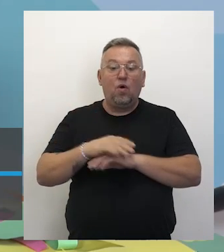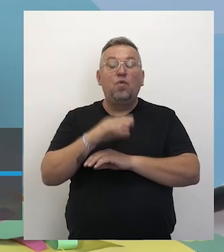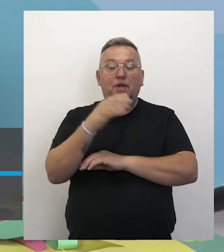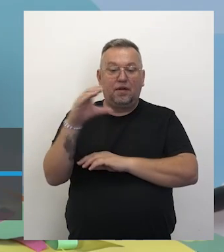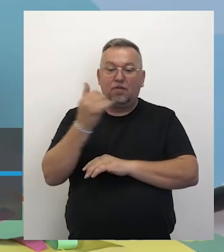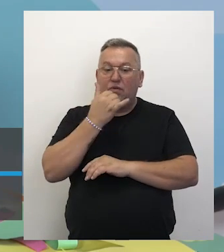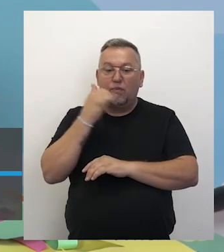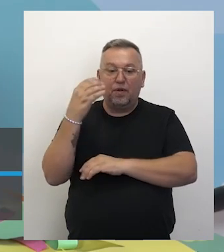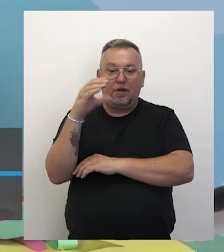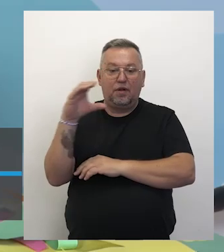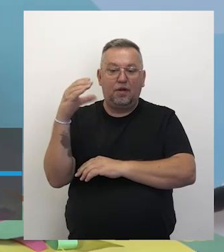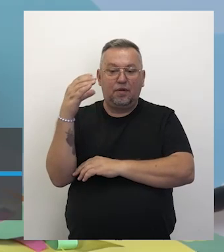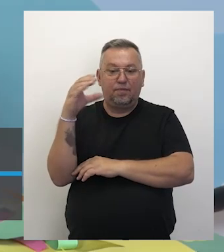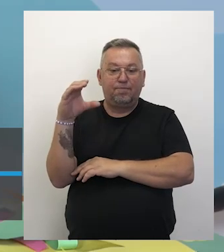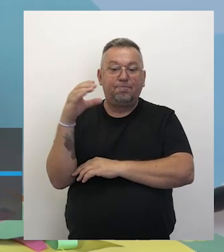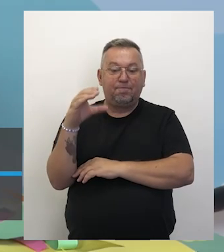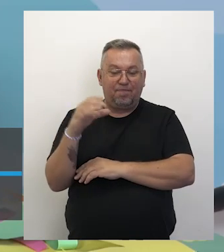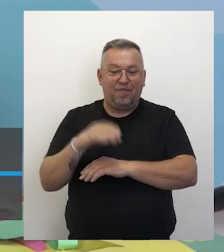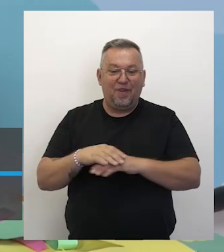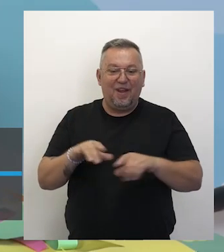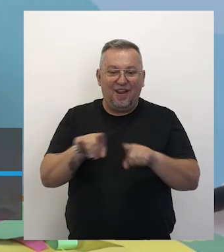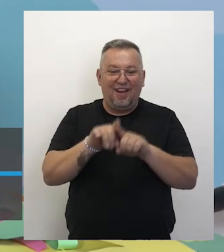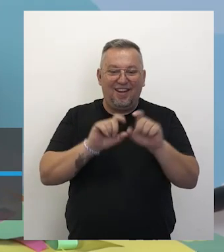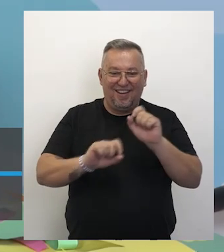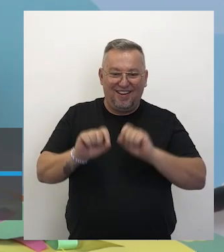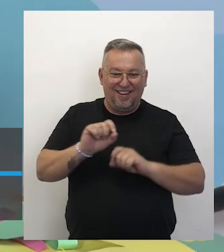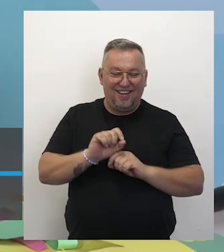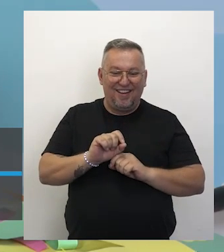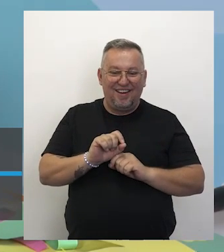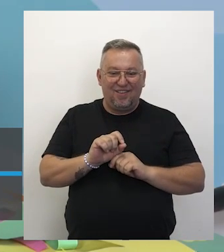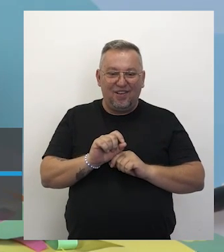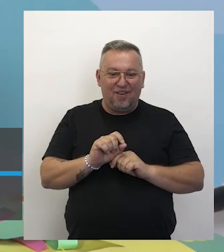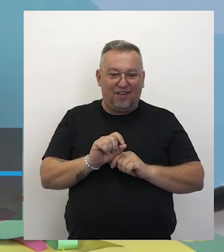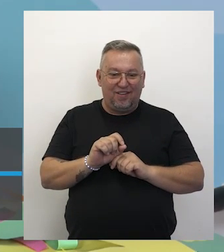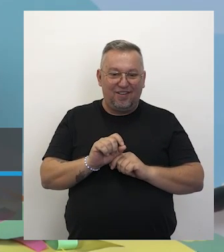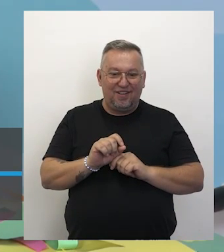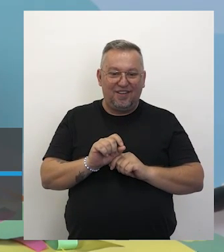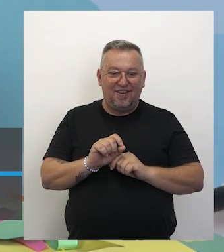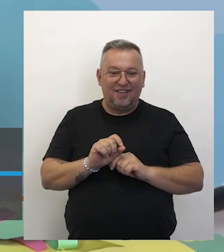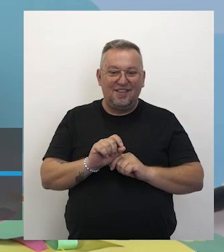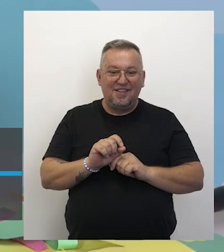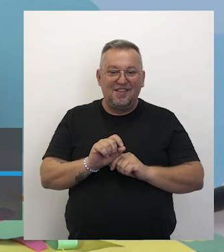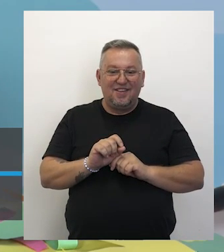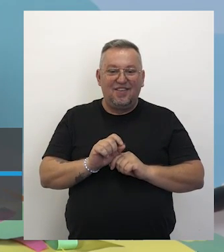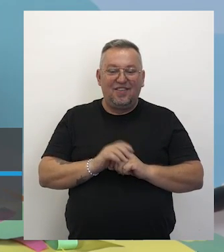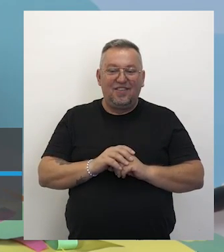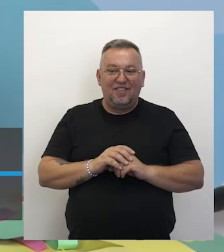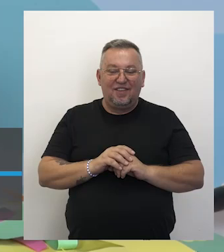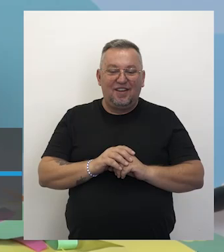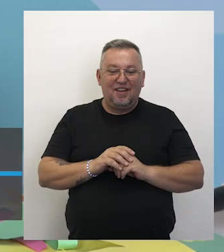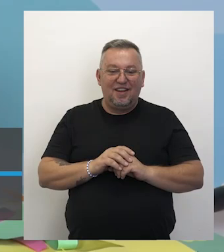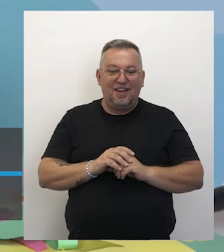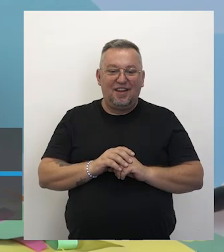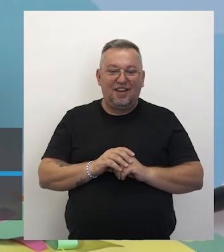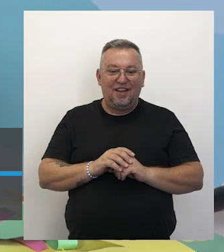Antiga que viveu na América. Certo. Vamos lá, vamos lá.